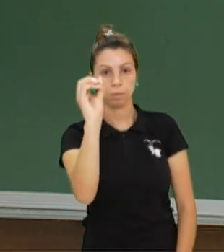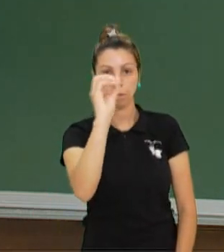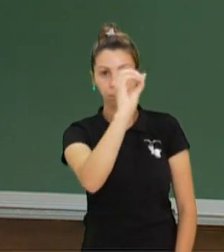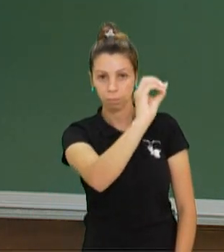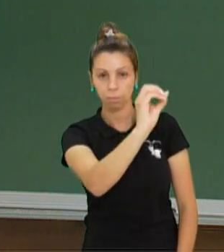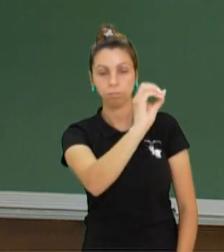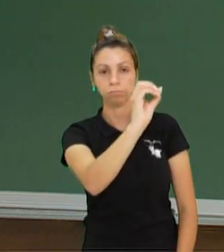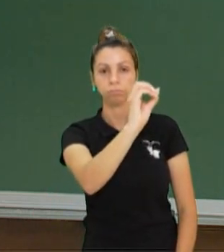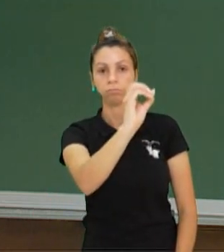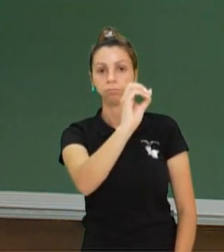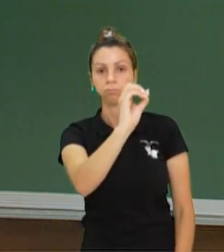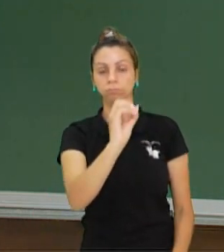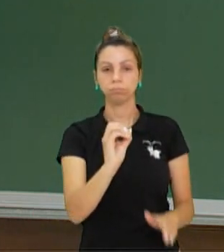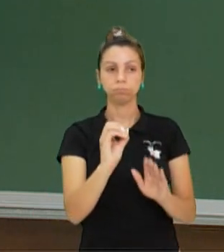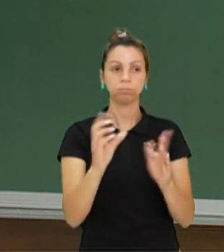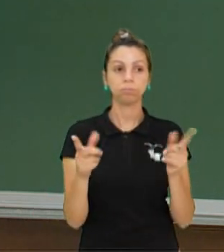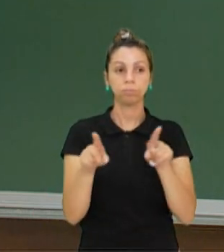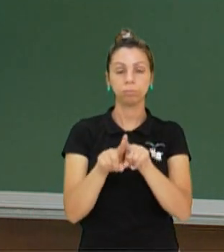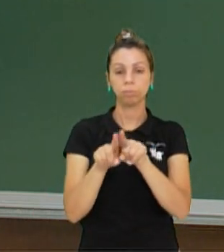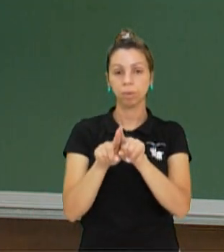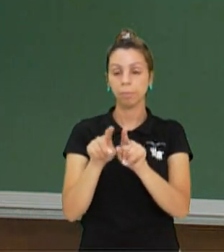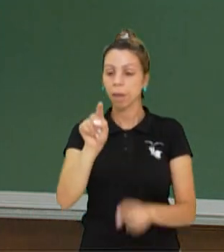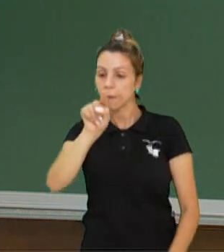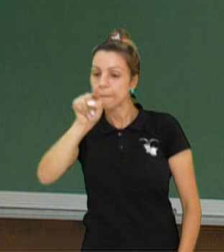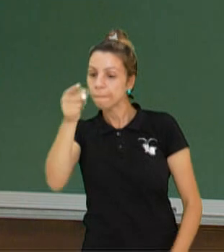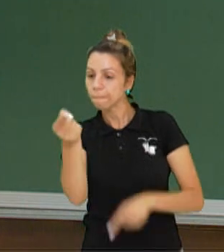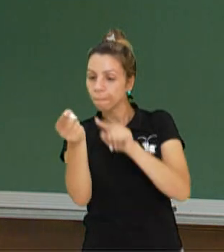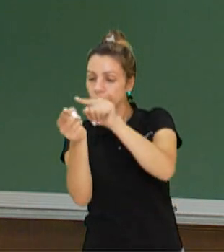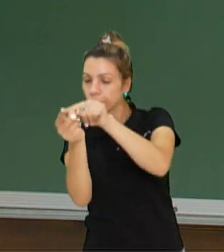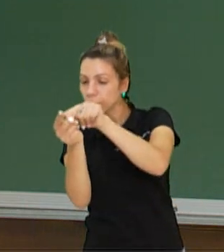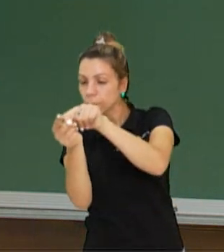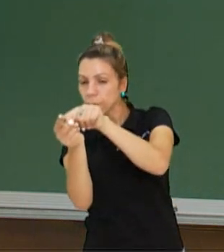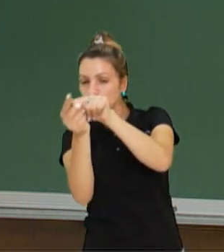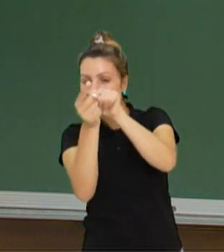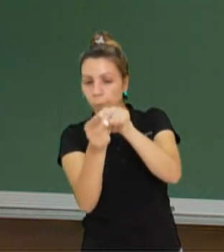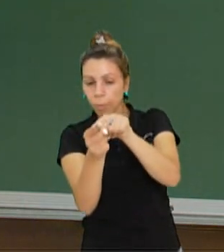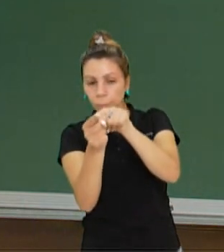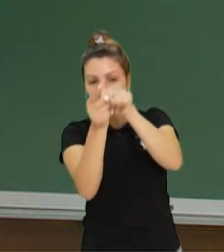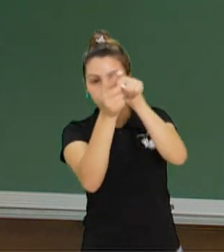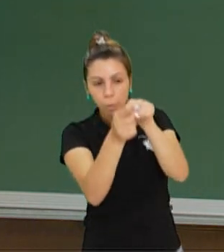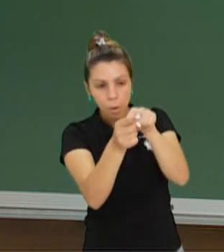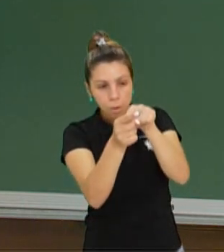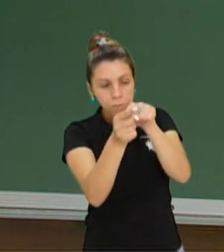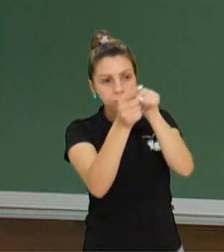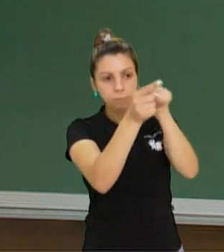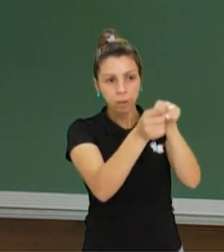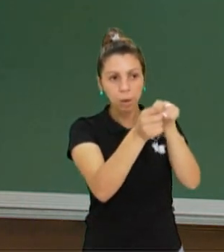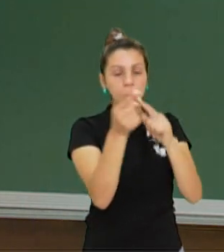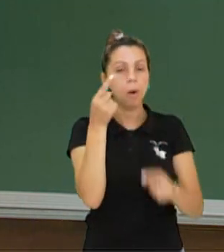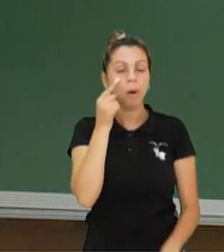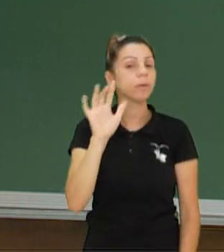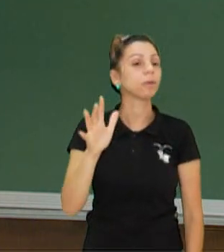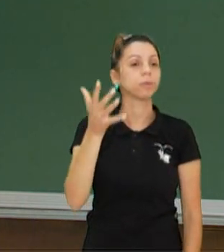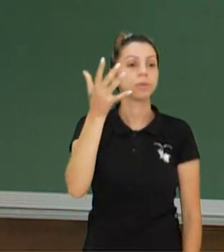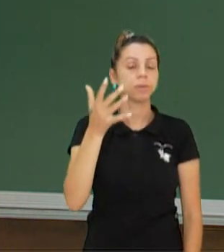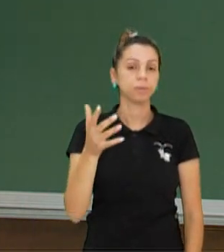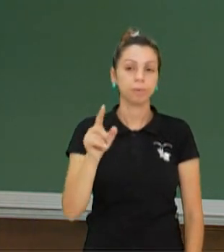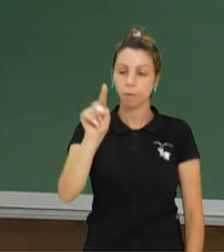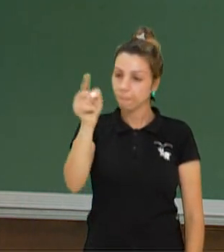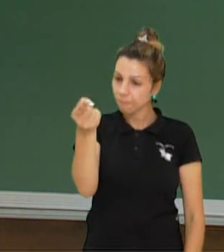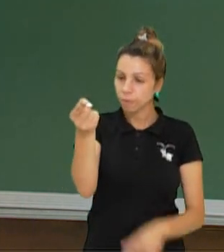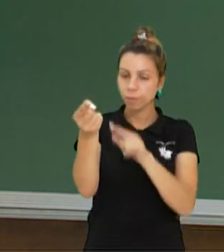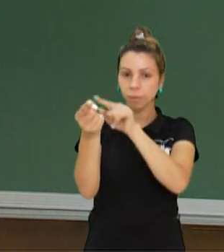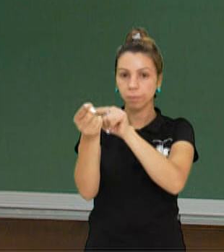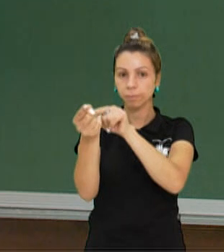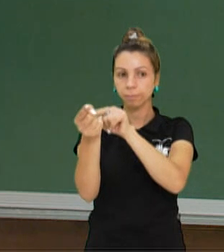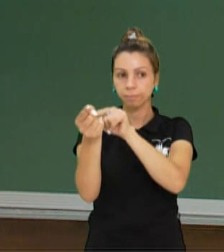onde está o meu metros, né, e trazer a vírgula para a casinha do metro, né? Olha o que vai acontecer. Aqui está a vírgula,